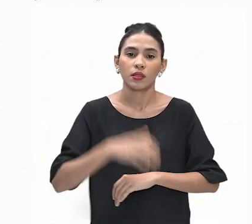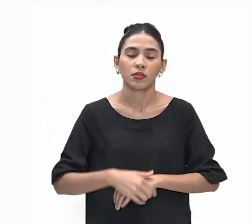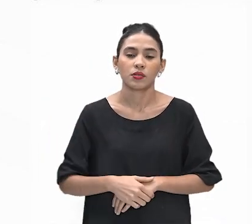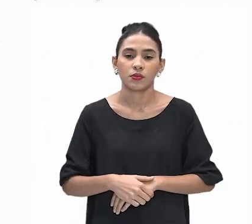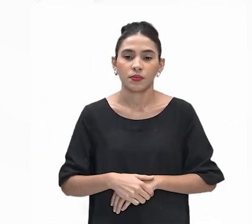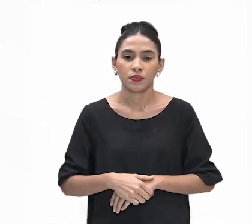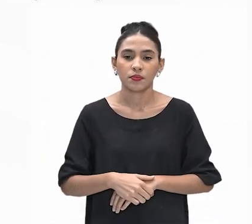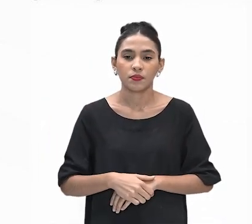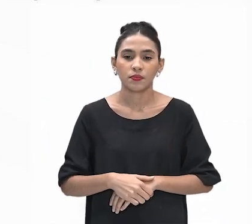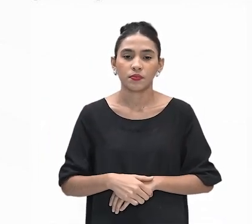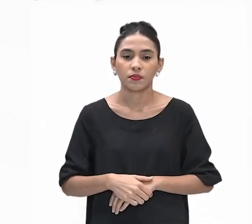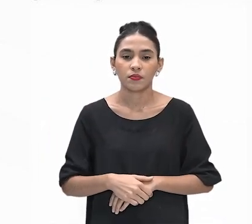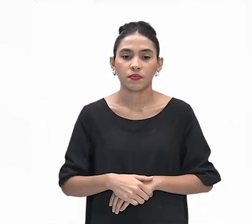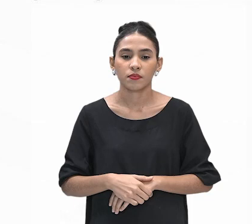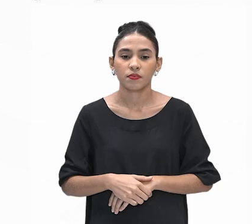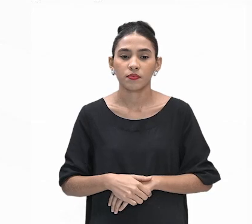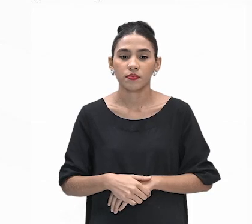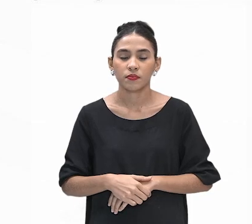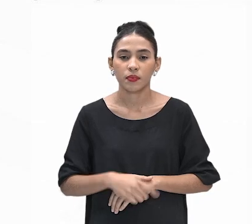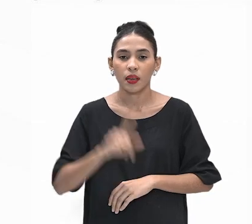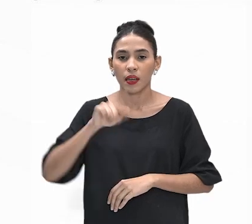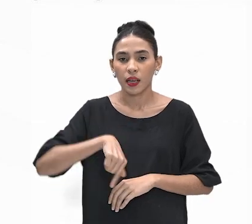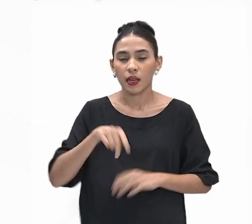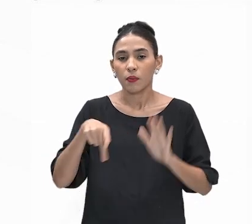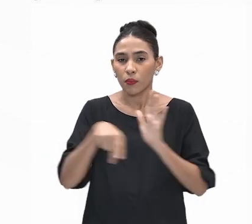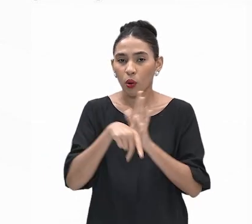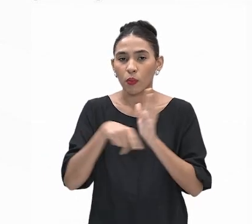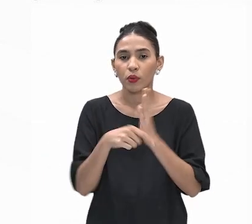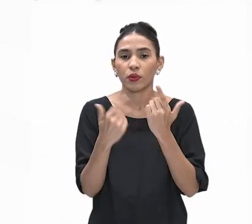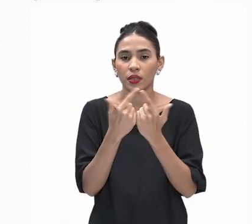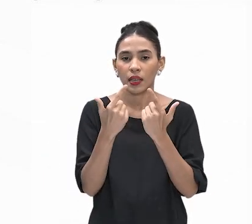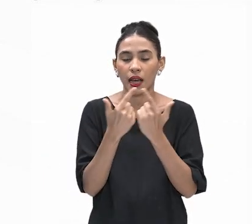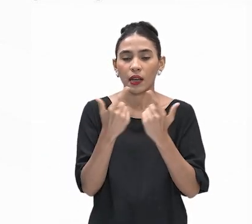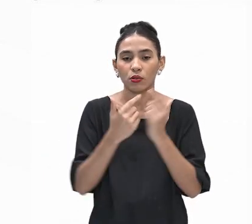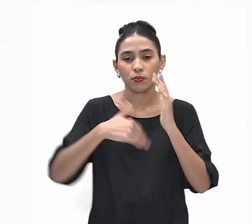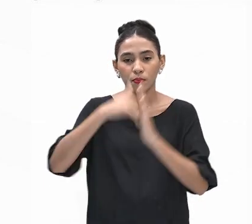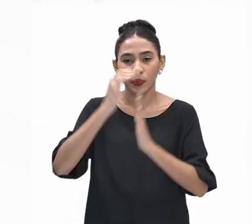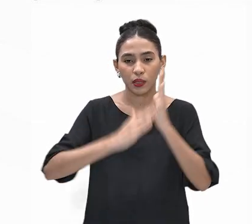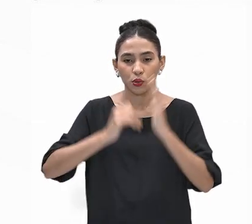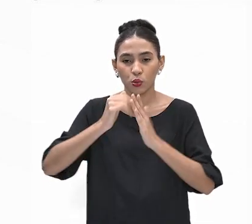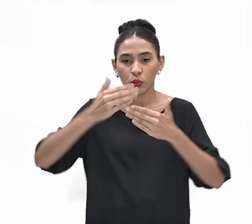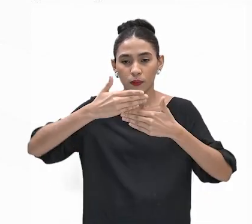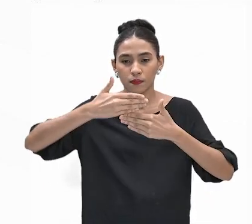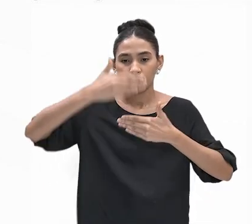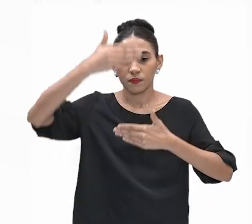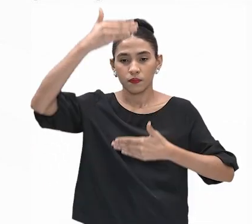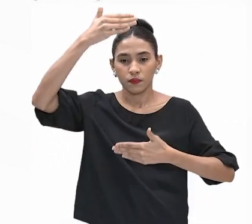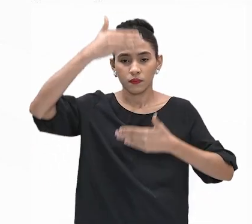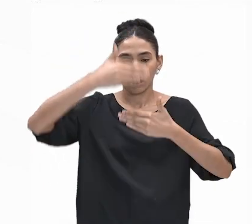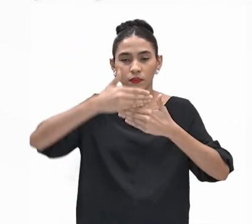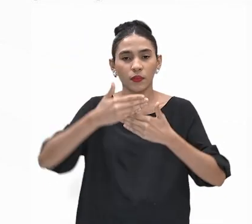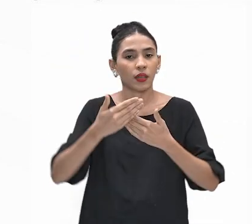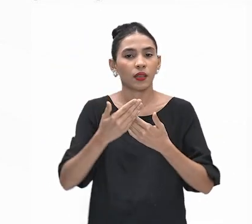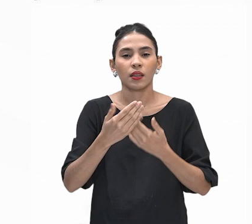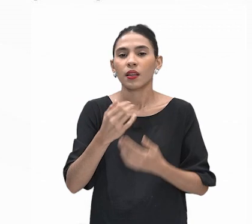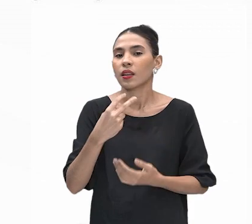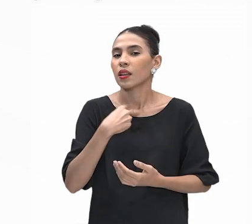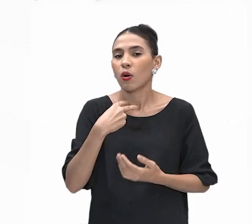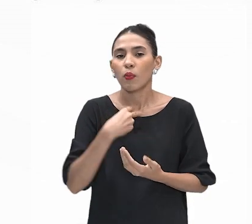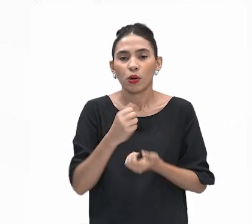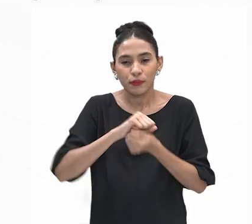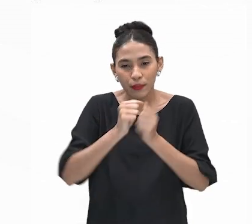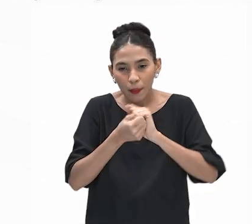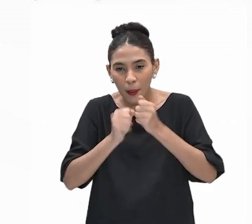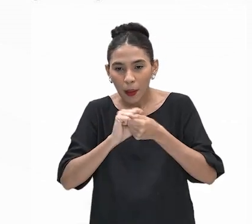Amaral, e ele pertence ao pano de boca do Teatro Amazonas. Então, essa pintura ela não pode ser dobrada. Então, ele sobe